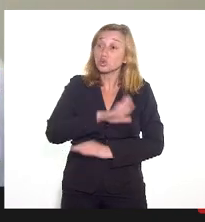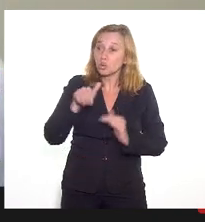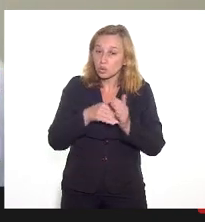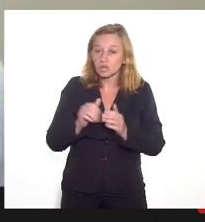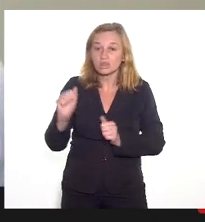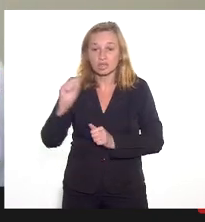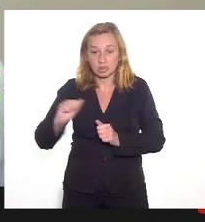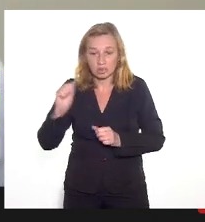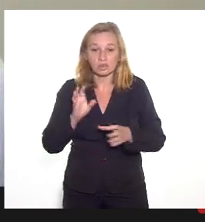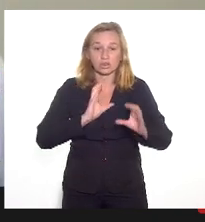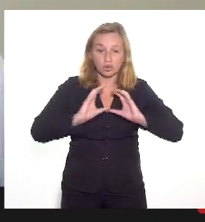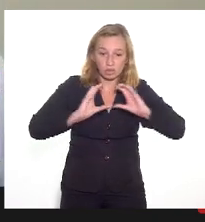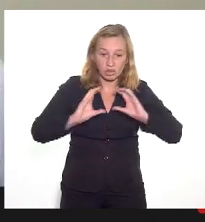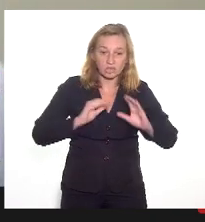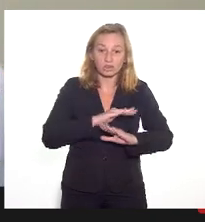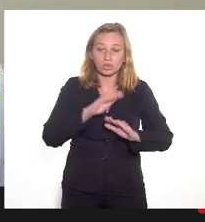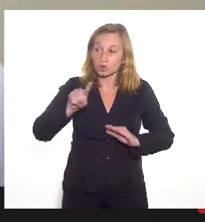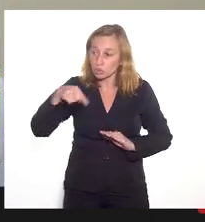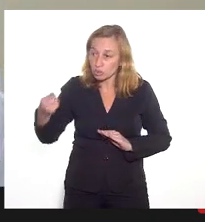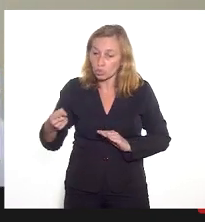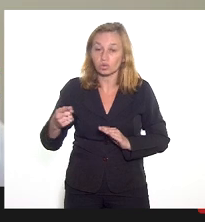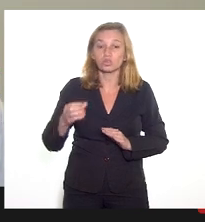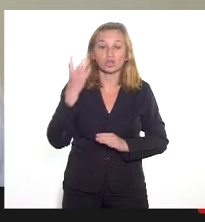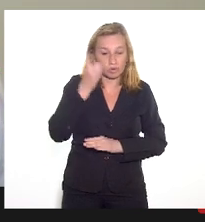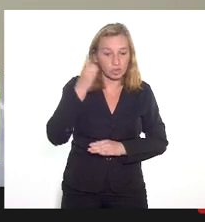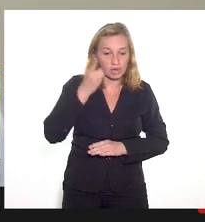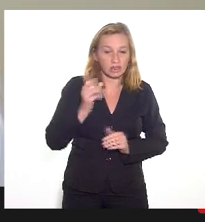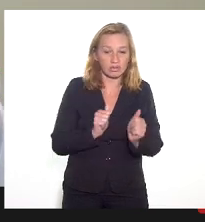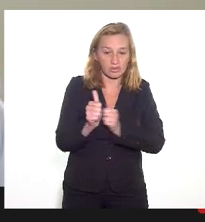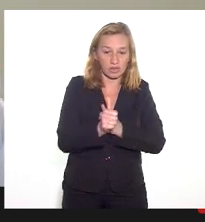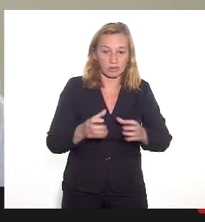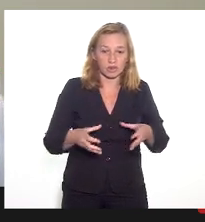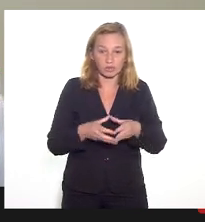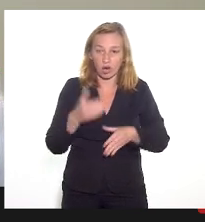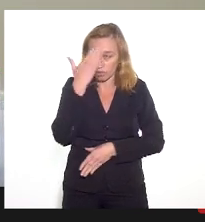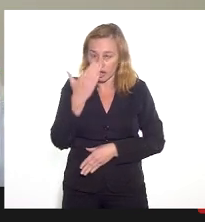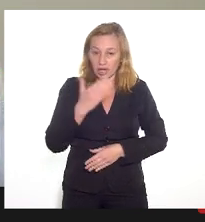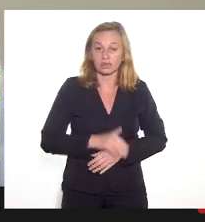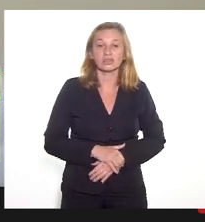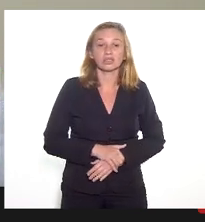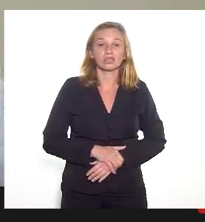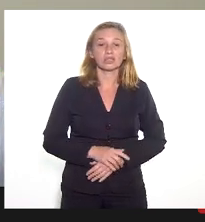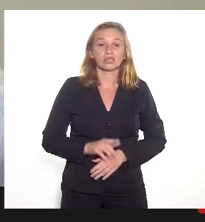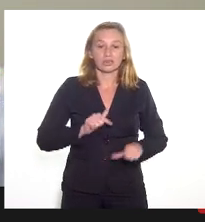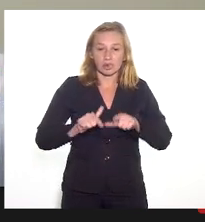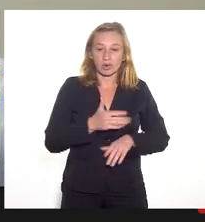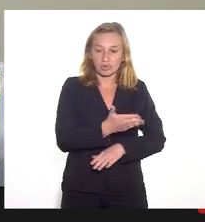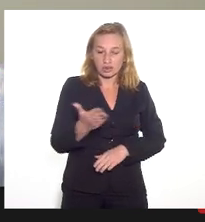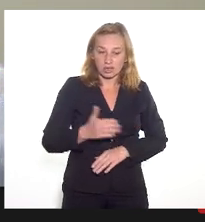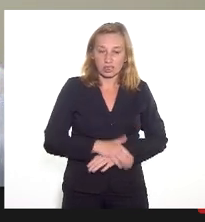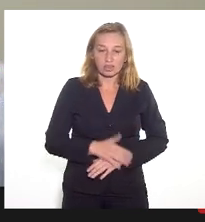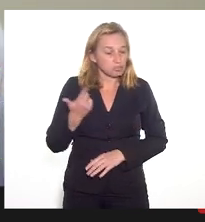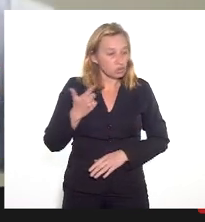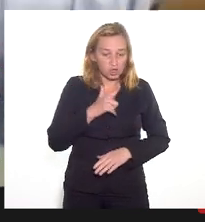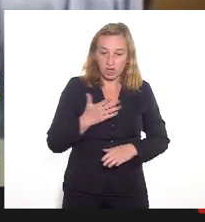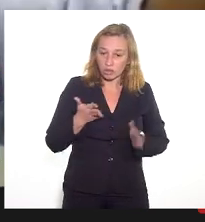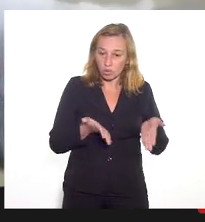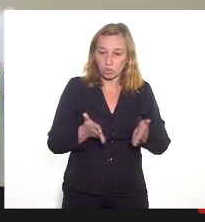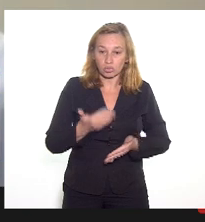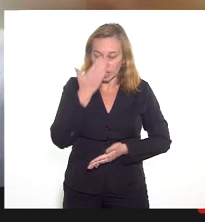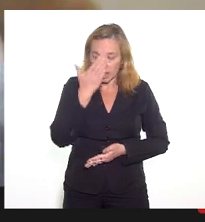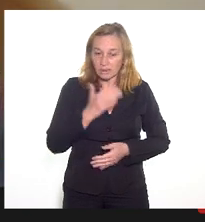de comunicação dos demais mandatos que integram essa frente parlamentar. Muito obrigado. Sem o trabalho de vocês, não chegaríamos no dia de hoje.